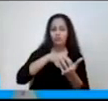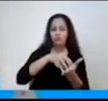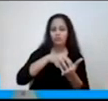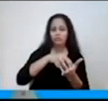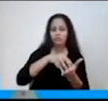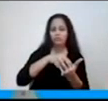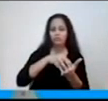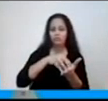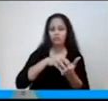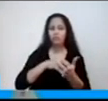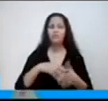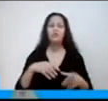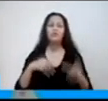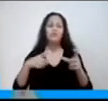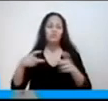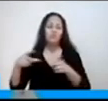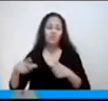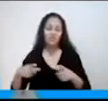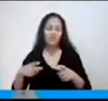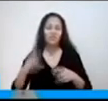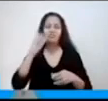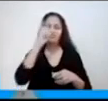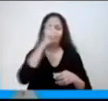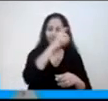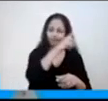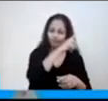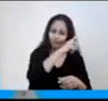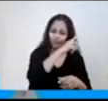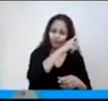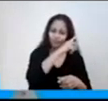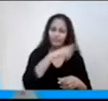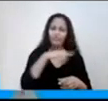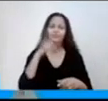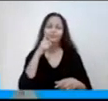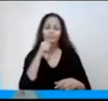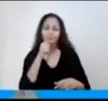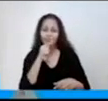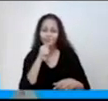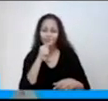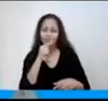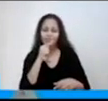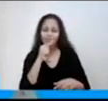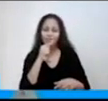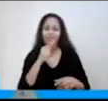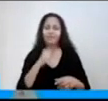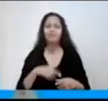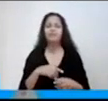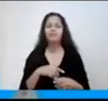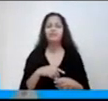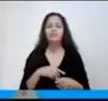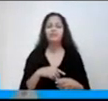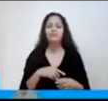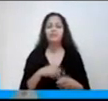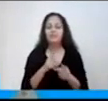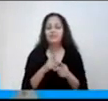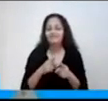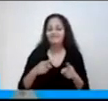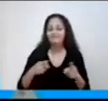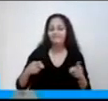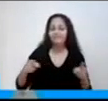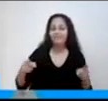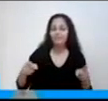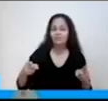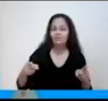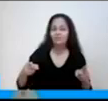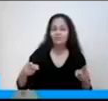com pouca infraestrutura, né, com dificuldade de acesso aí, à água tratada, e aí intensificou aí